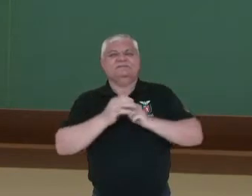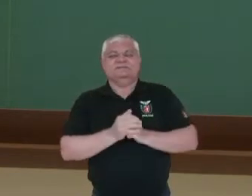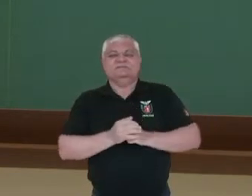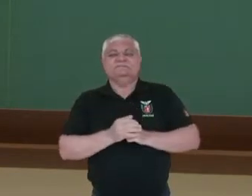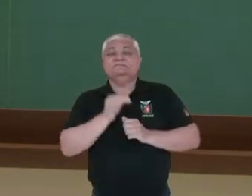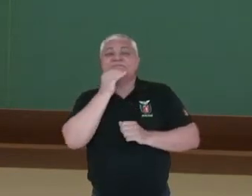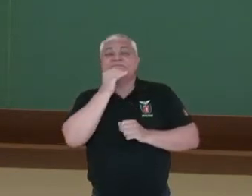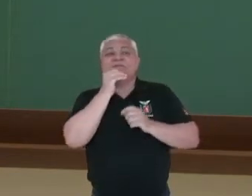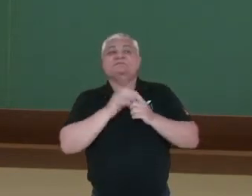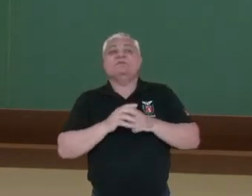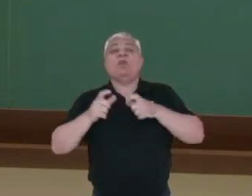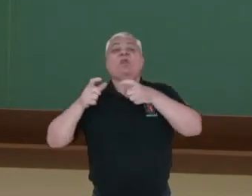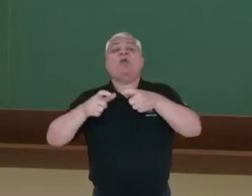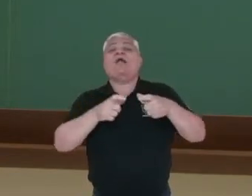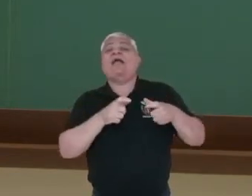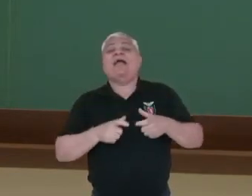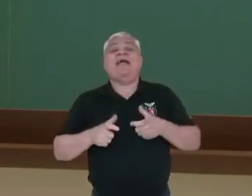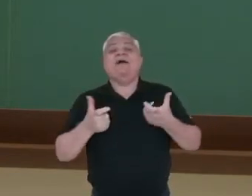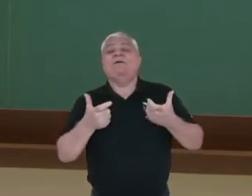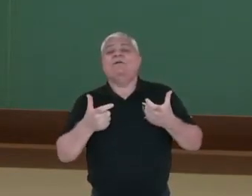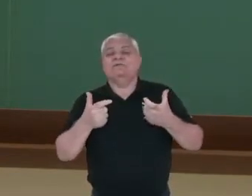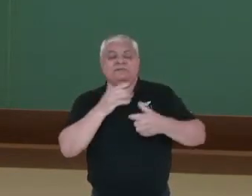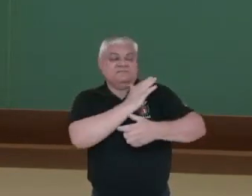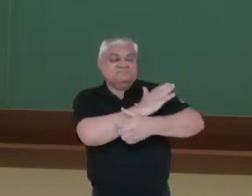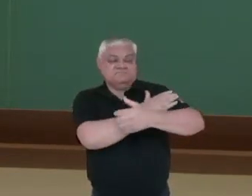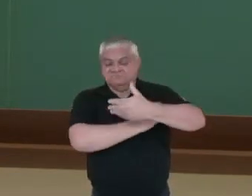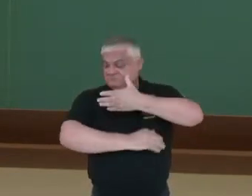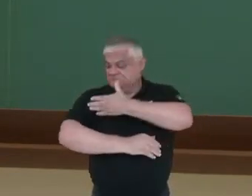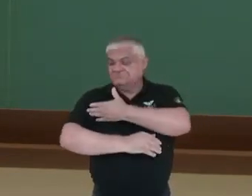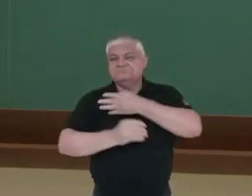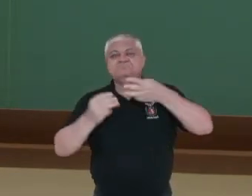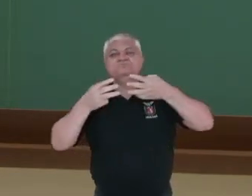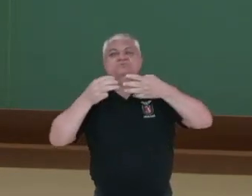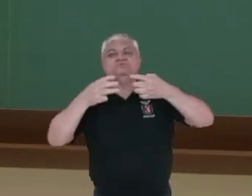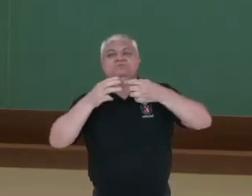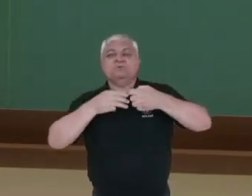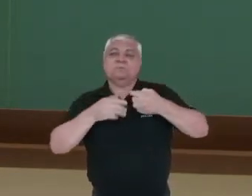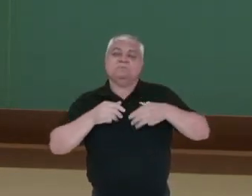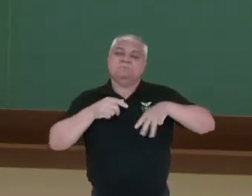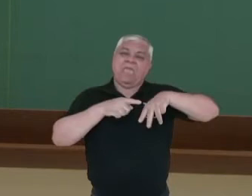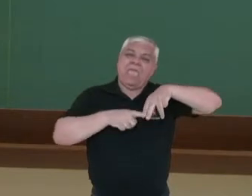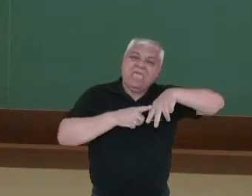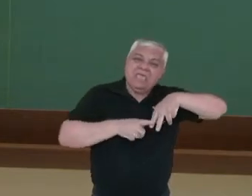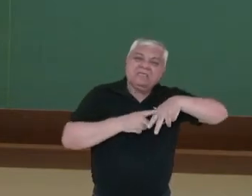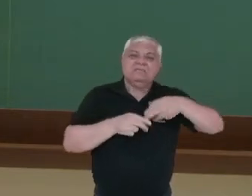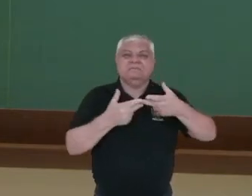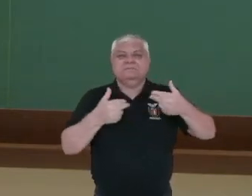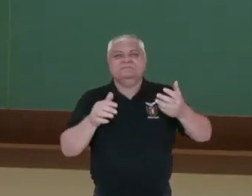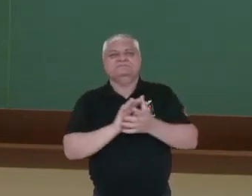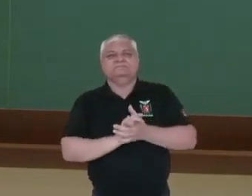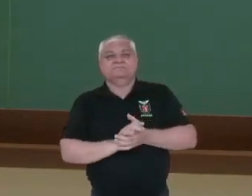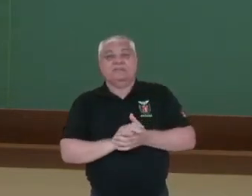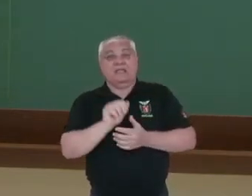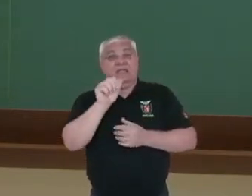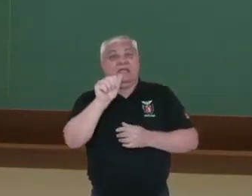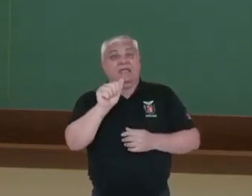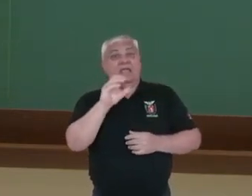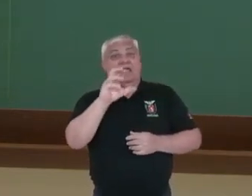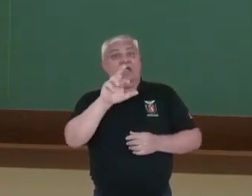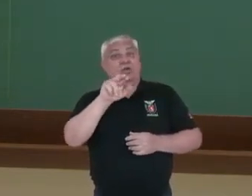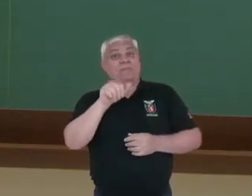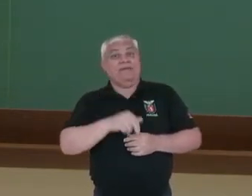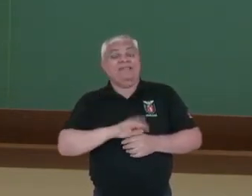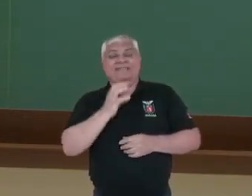ginástica localizada que já diz localizada ela trabalha o músculo de cada vez a traumática que é mais de